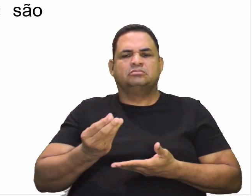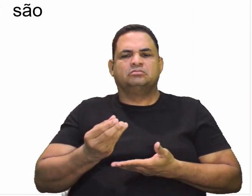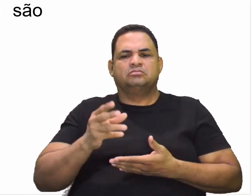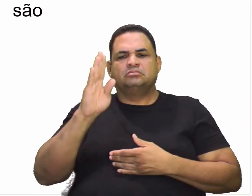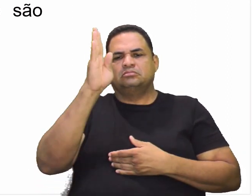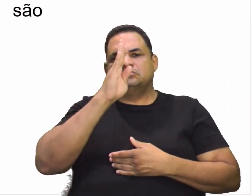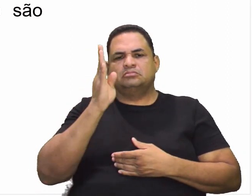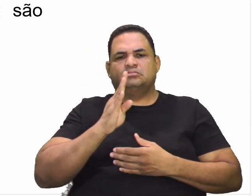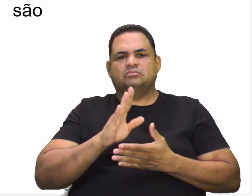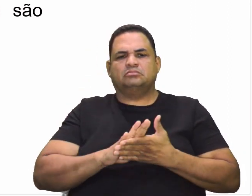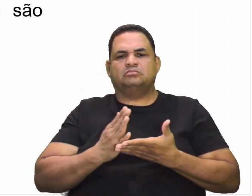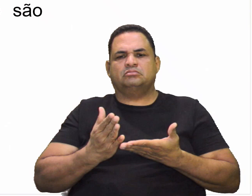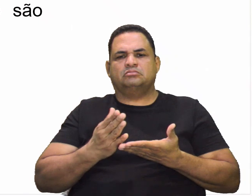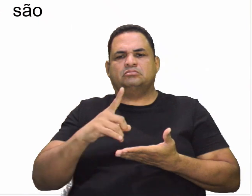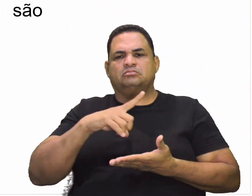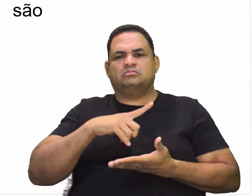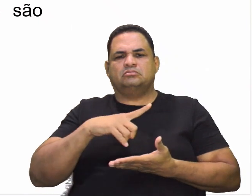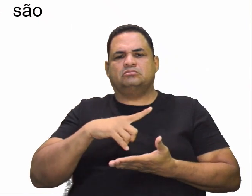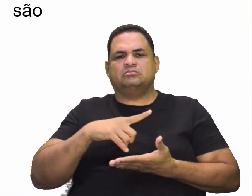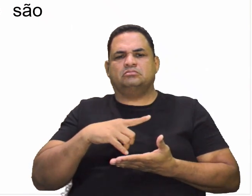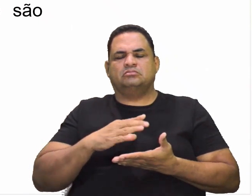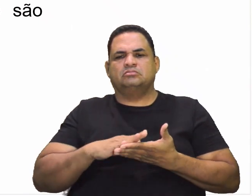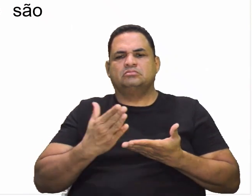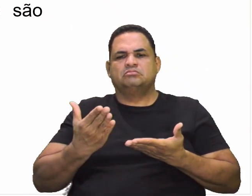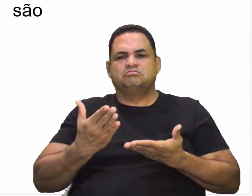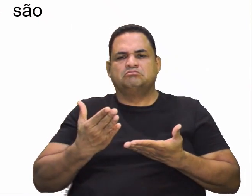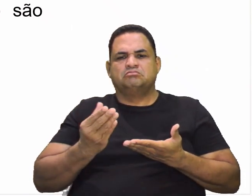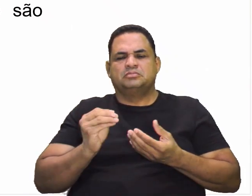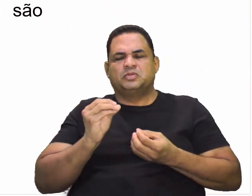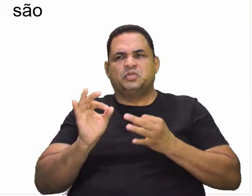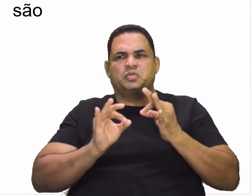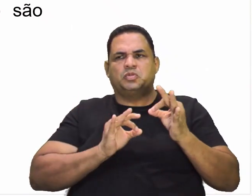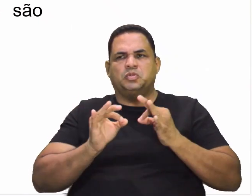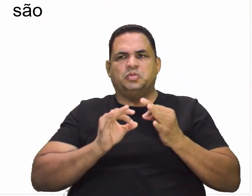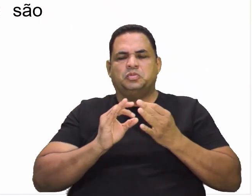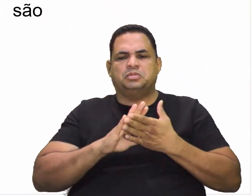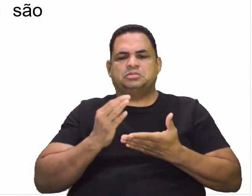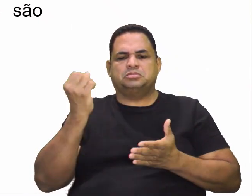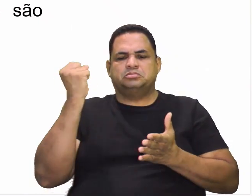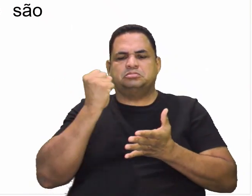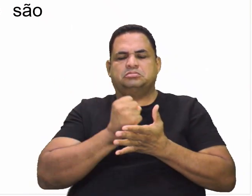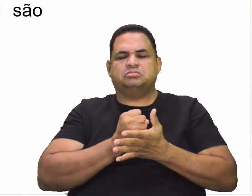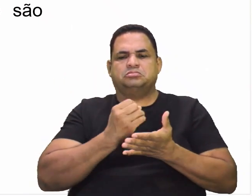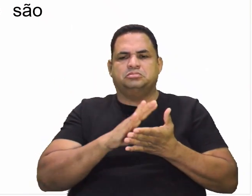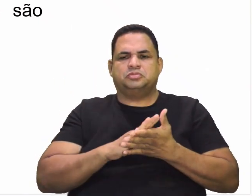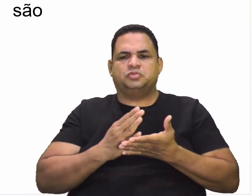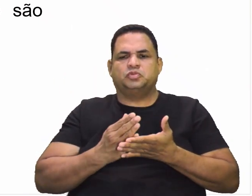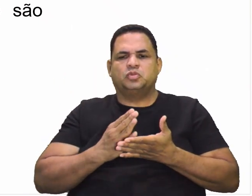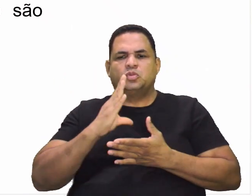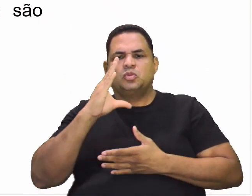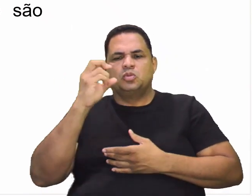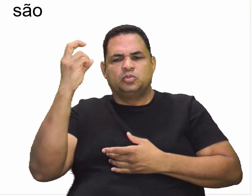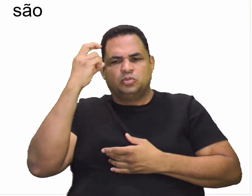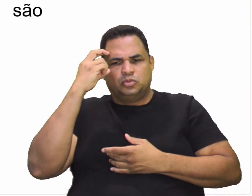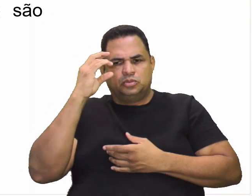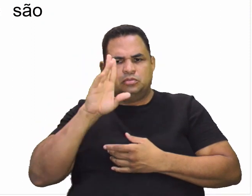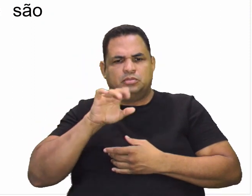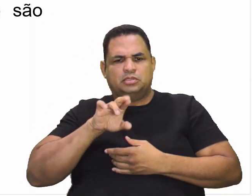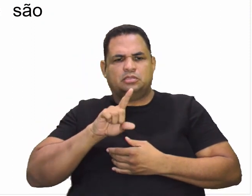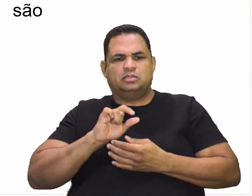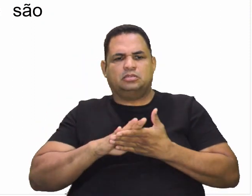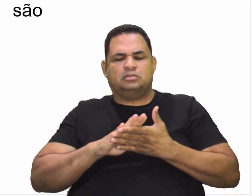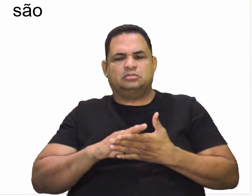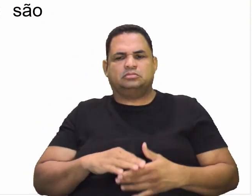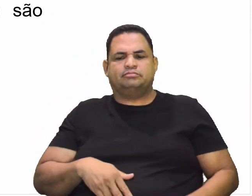o Brasil abrigue um unificado elemento pertencente ao patrimônio cultural material e imaterial. Pessoal,